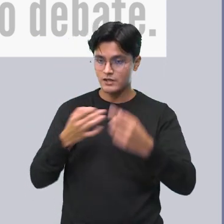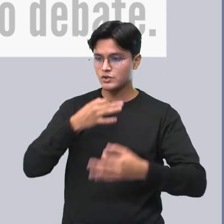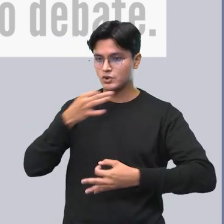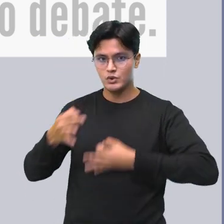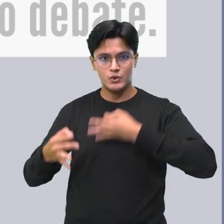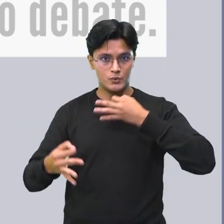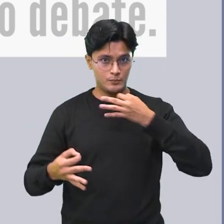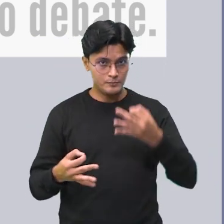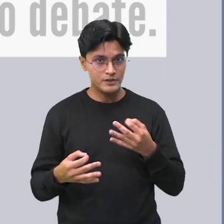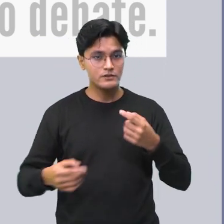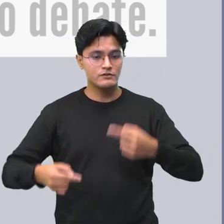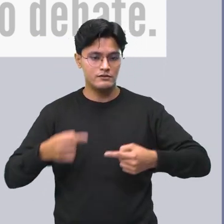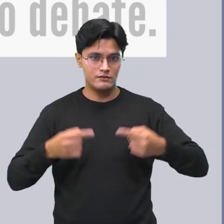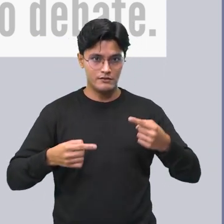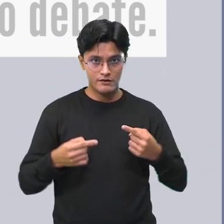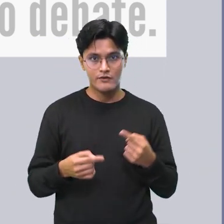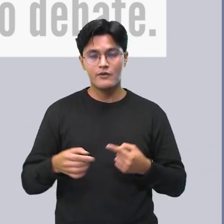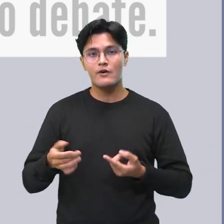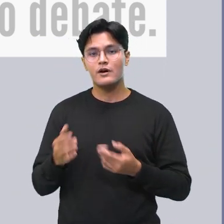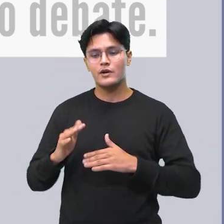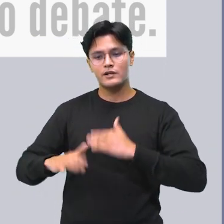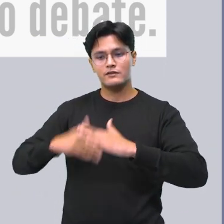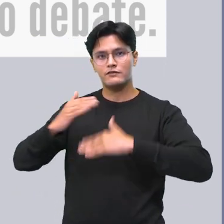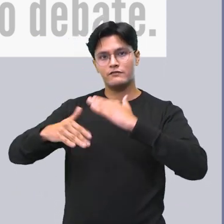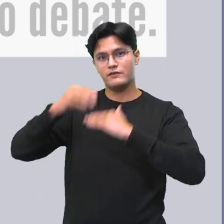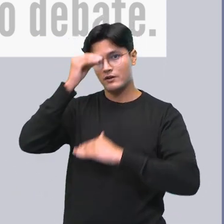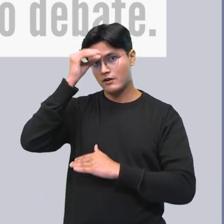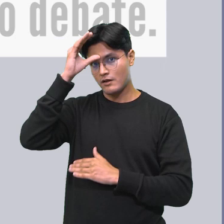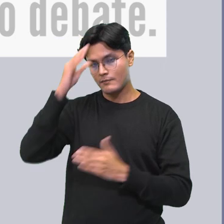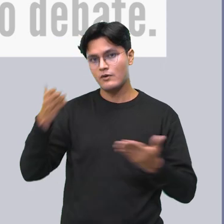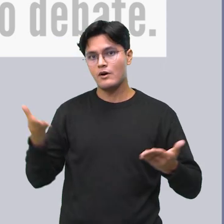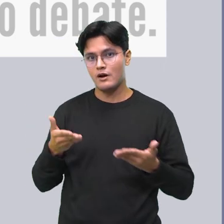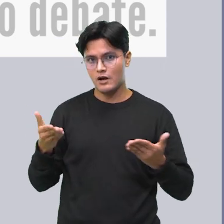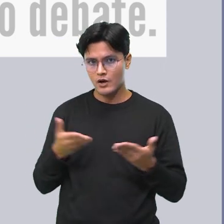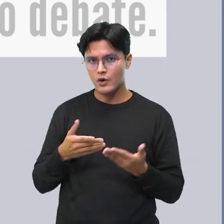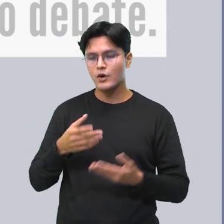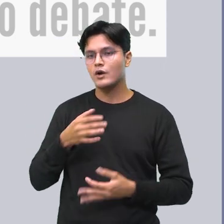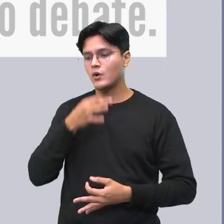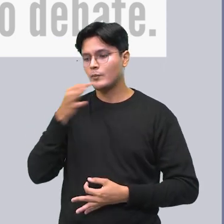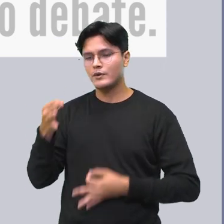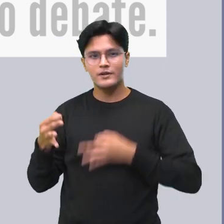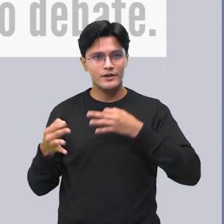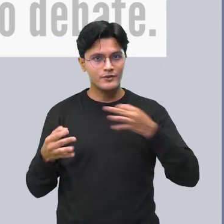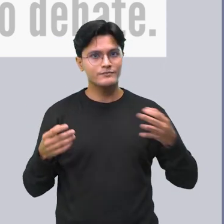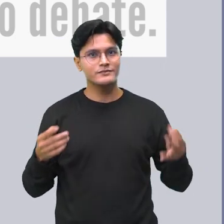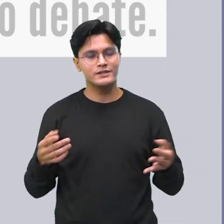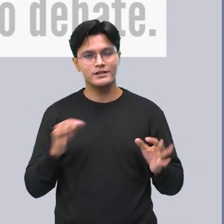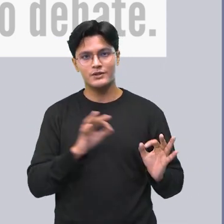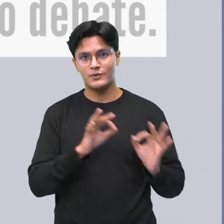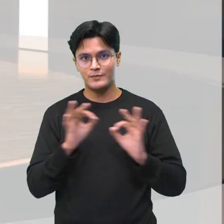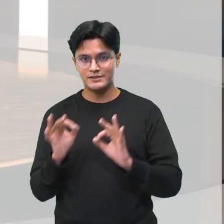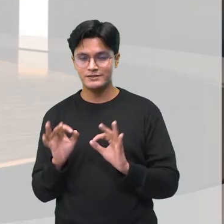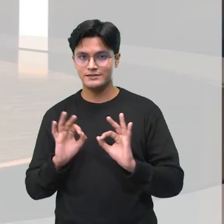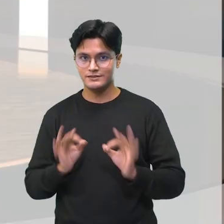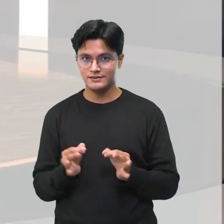nosso conhecimento. Agora, vamos ouvir as opiniões dos nossos debatedores, começando por